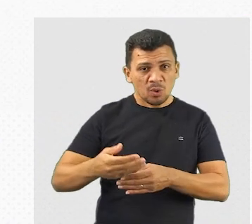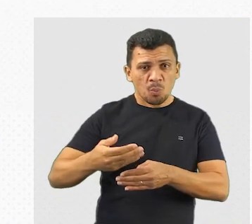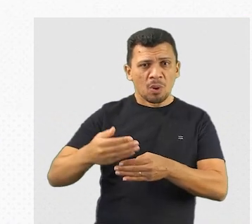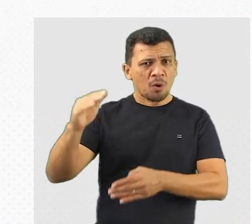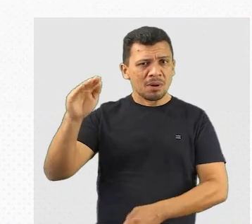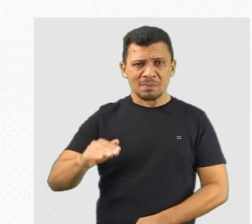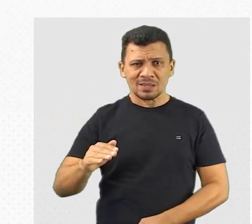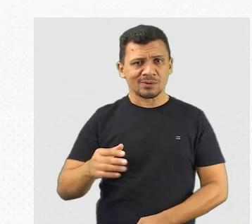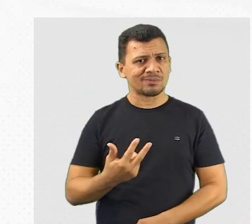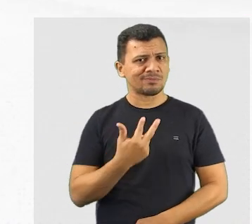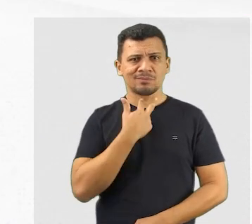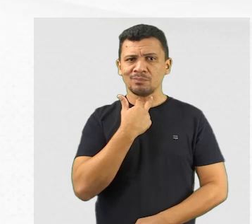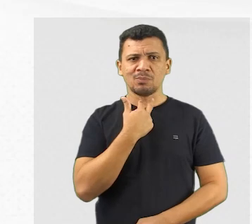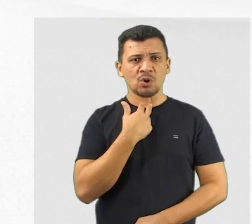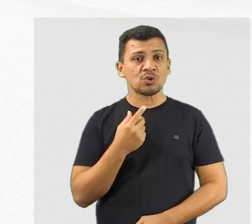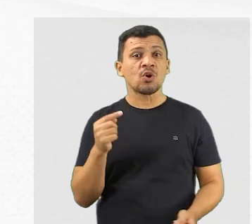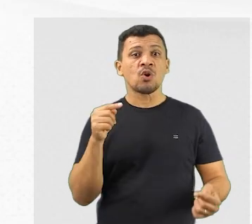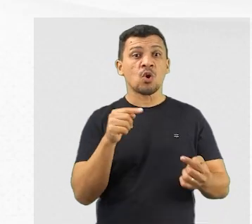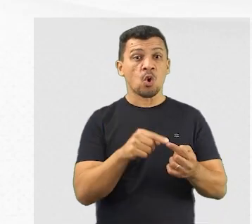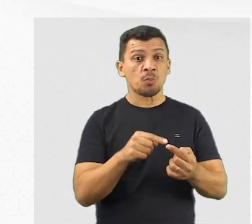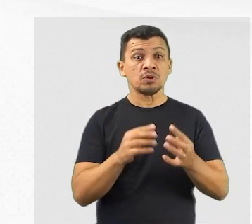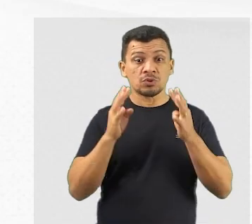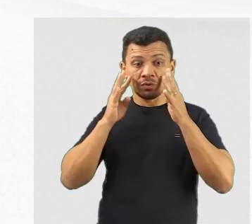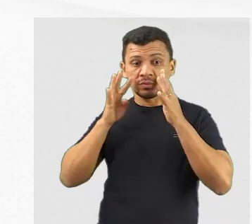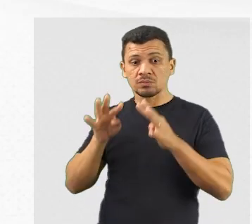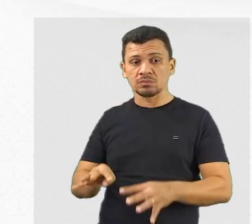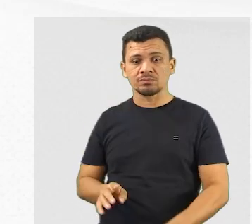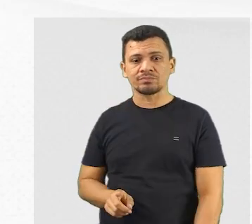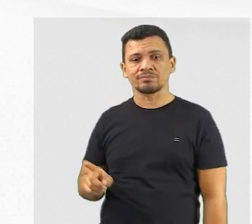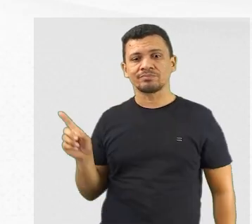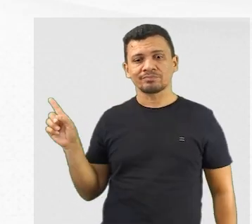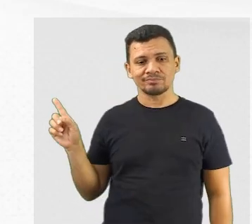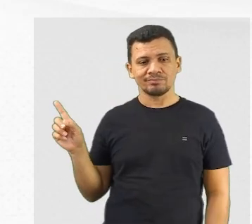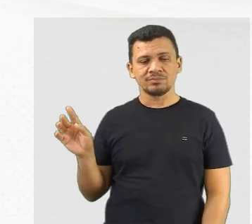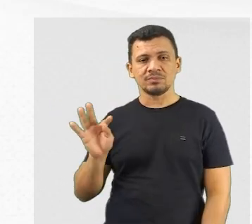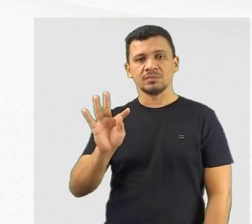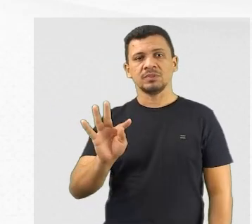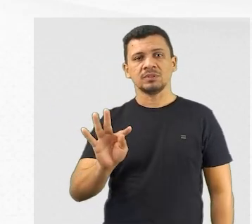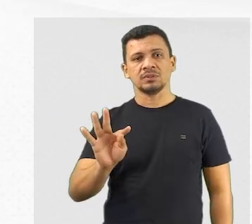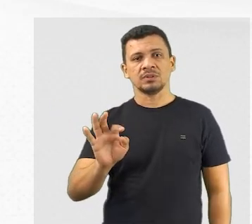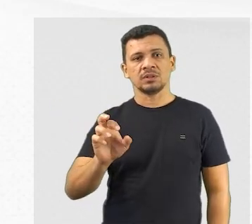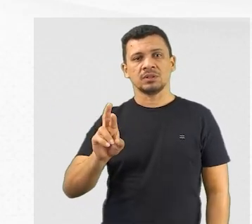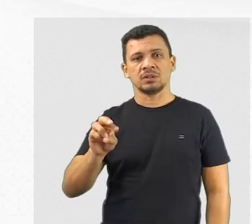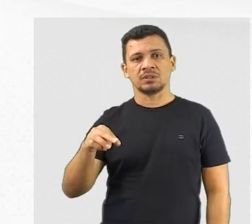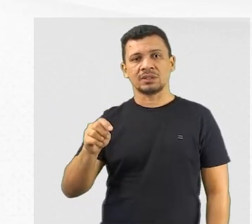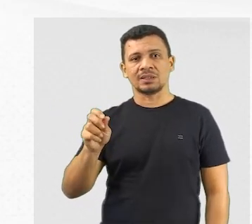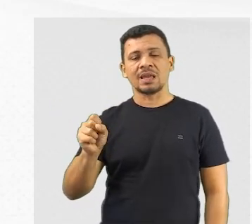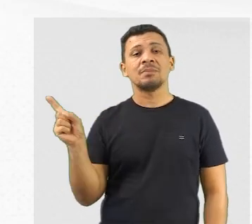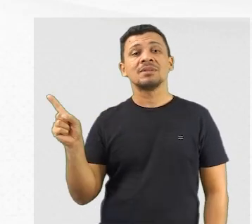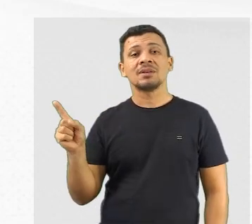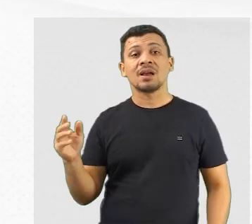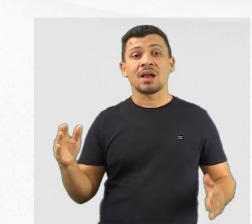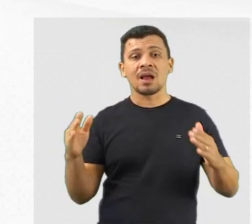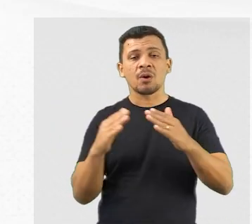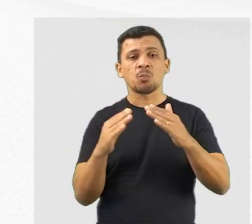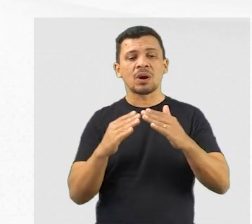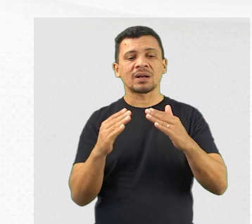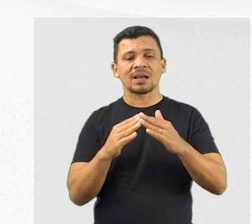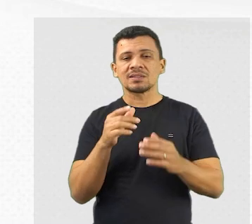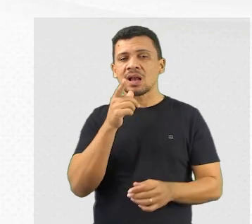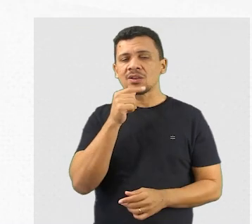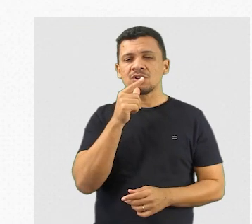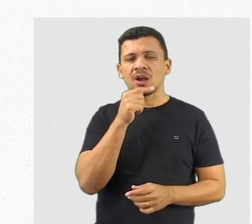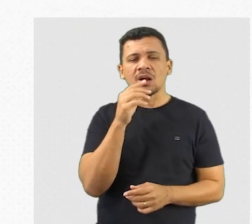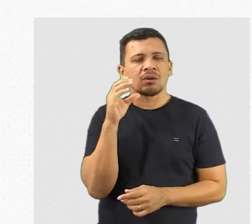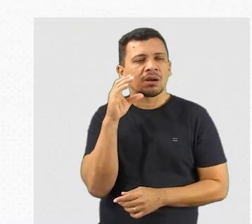chamar atenção. Termas. Isso aqui é um capítulo à parte. As termas eram casas de banho que usavam água